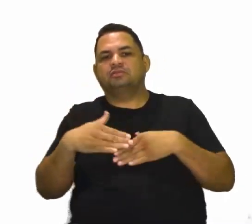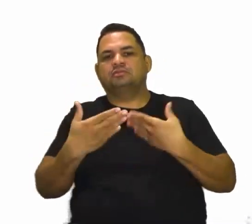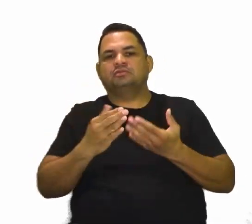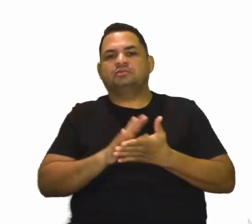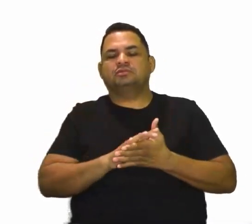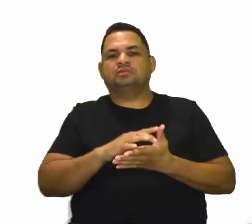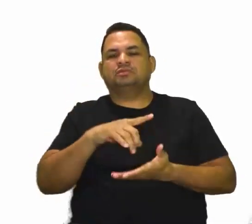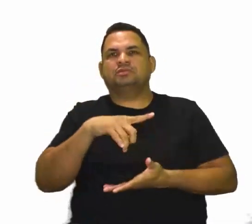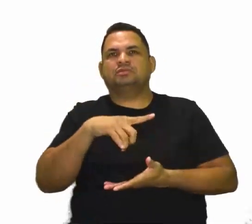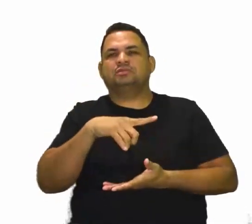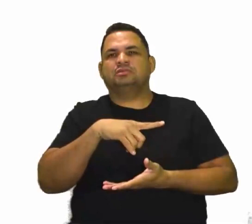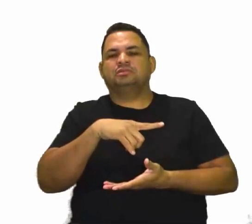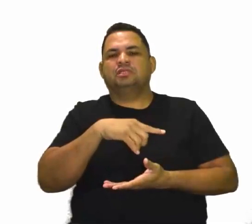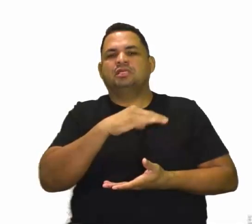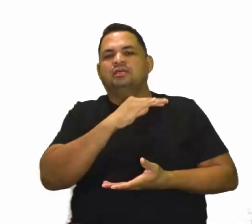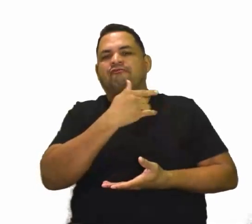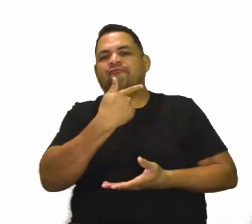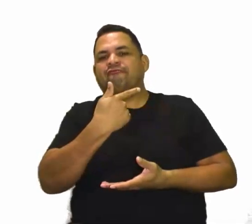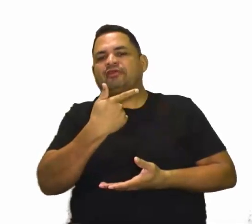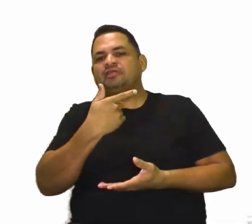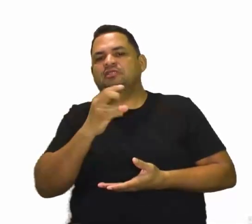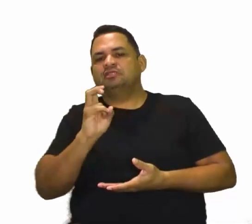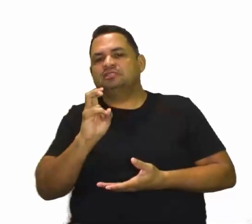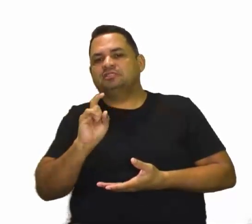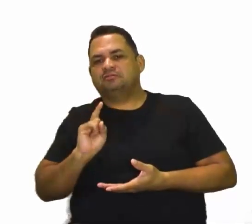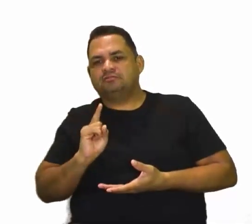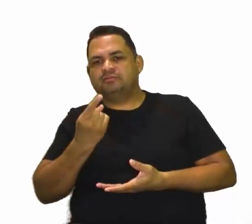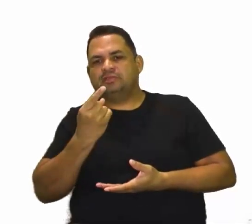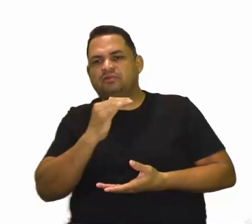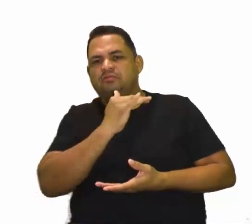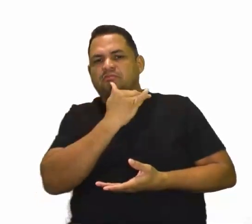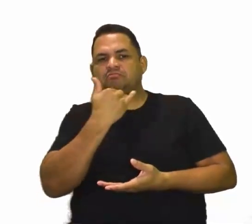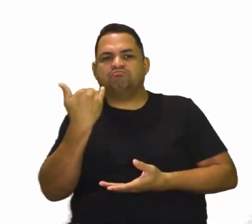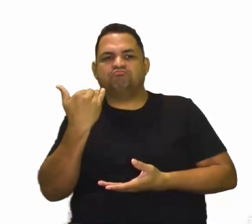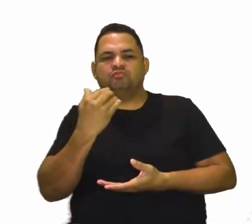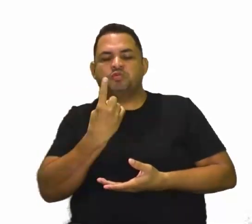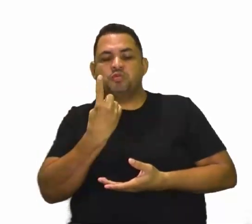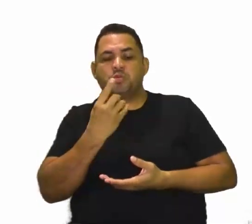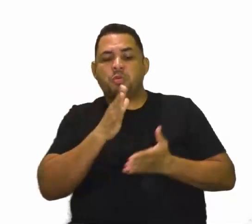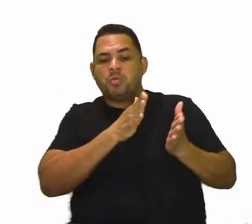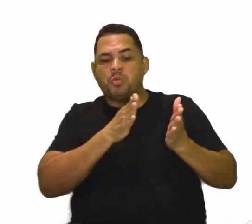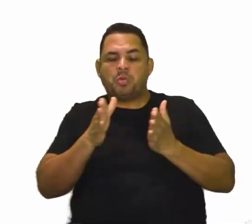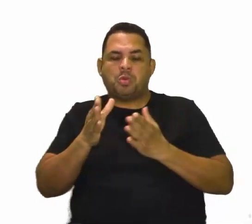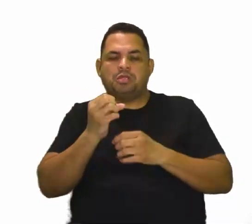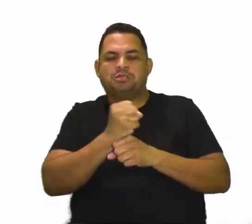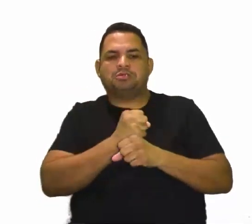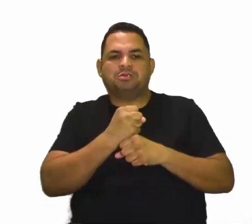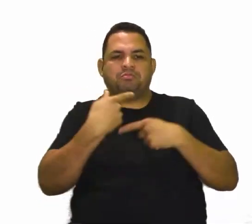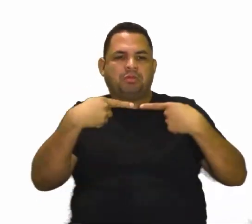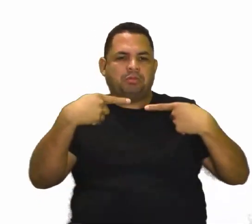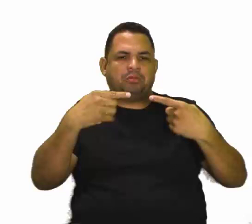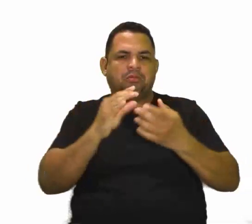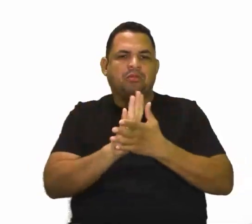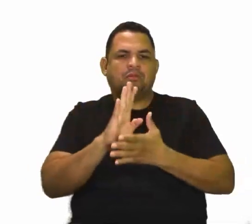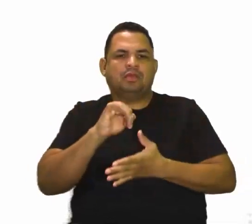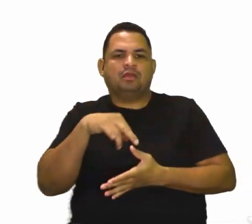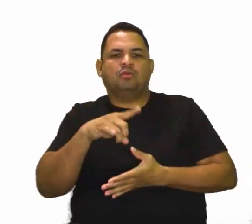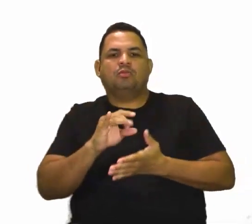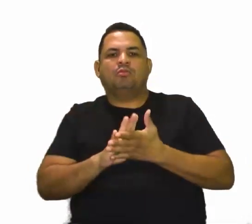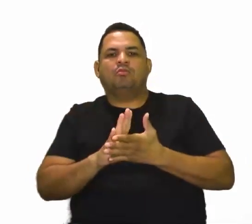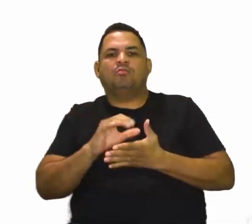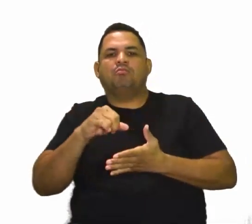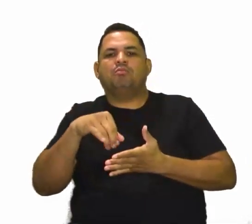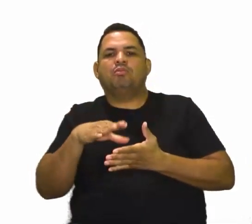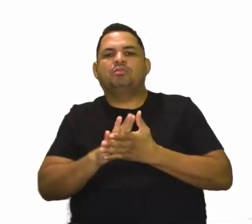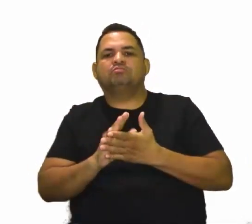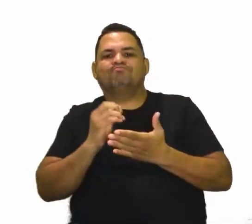um saldo de 25 mil vítimas em um ano de conflito. Belo Monte resistiu